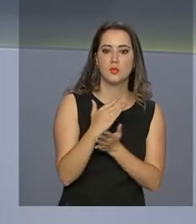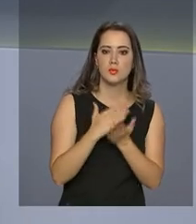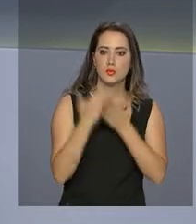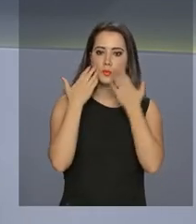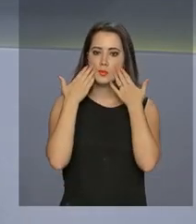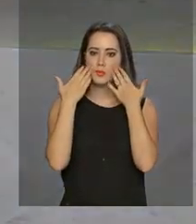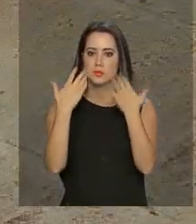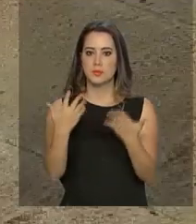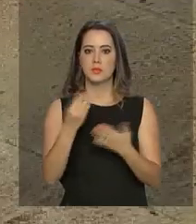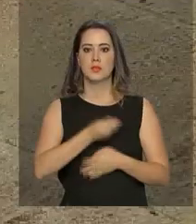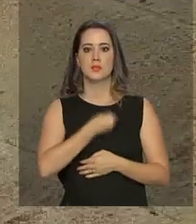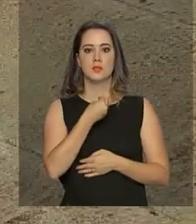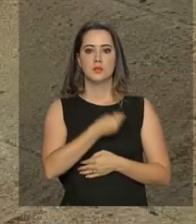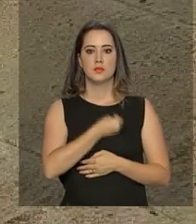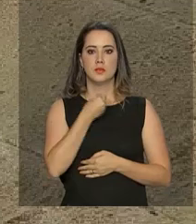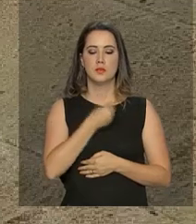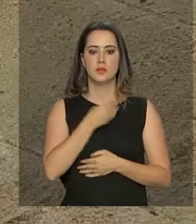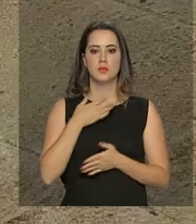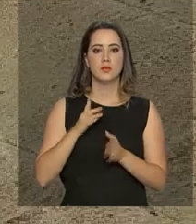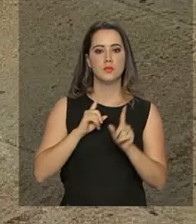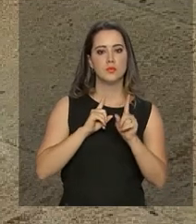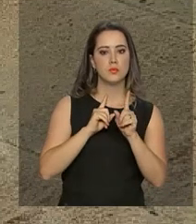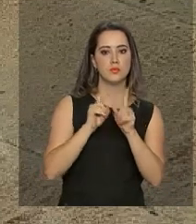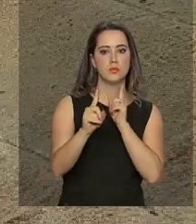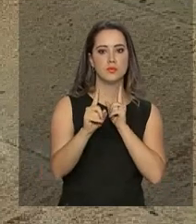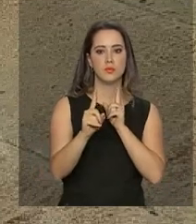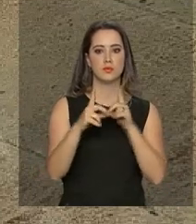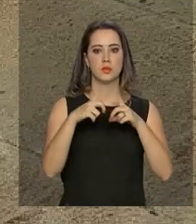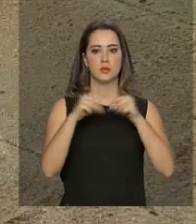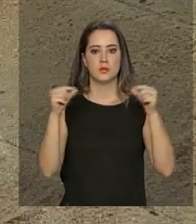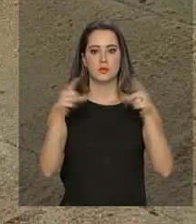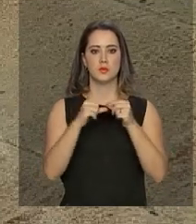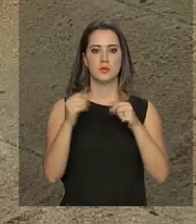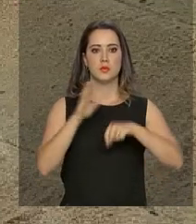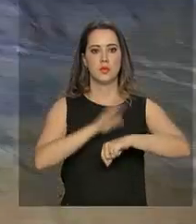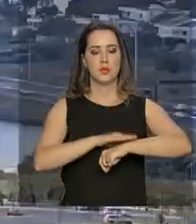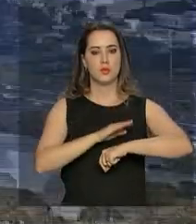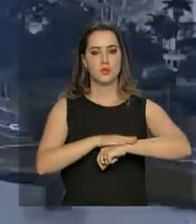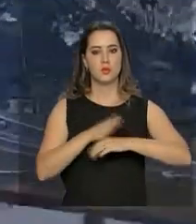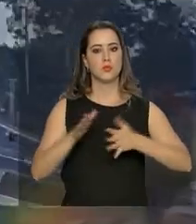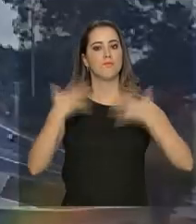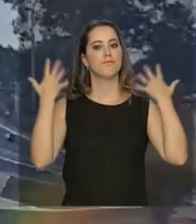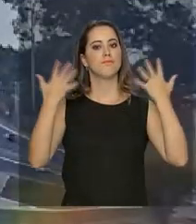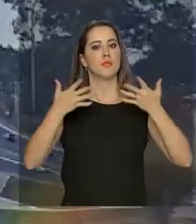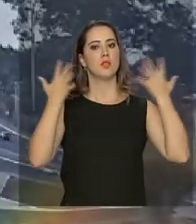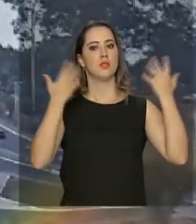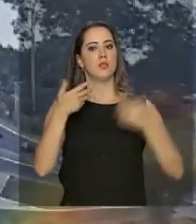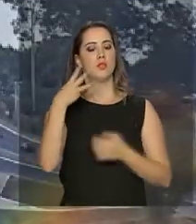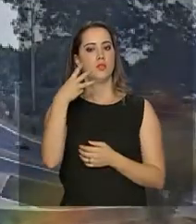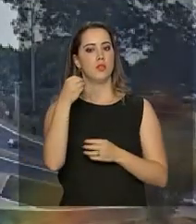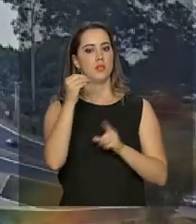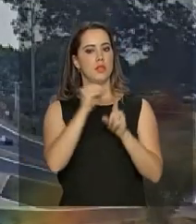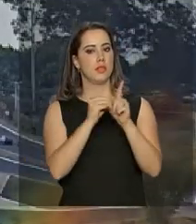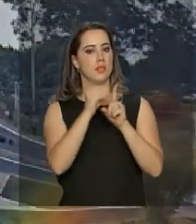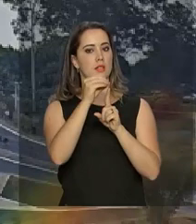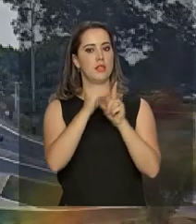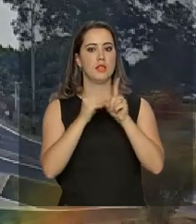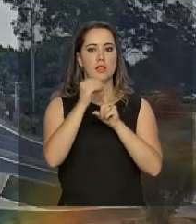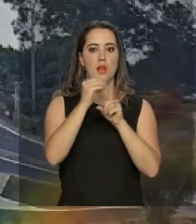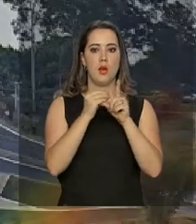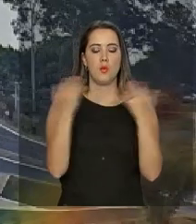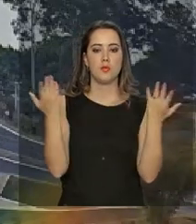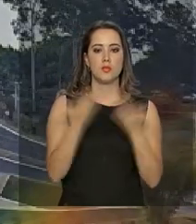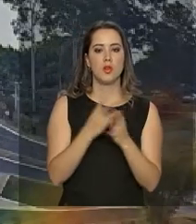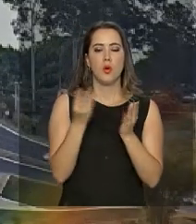com imagens ao vivo do trânsito de brasília neste momento faz calor na capital federal com 30 graus ea umidade relativa